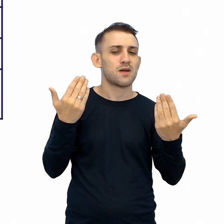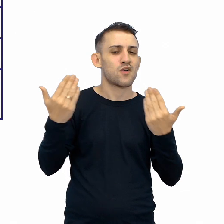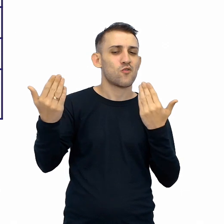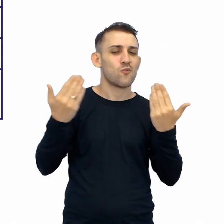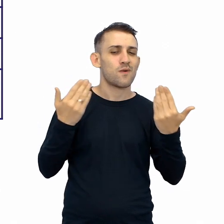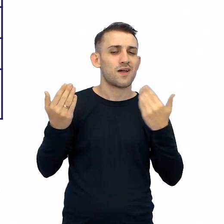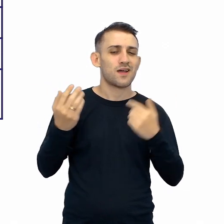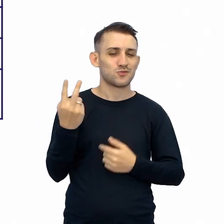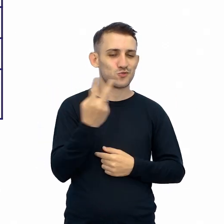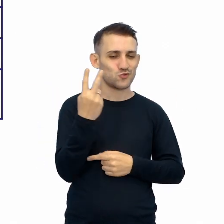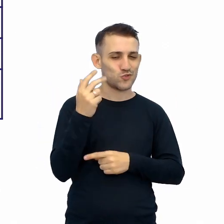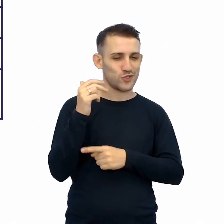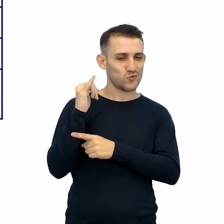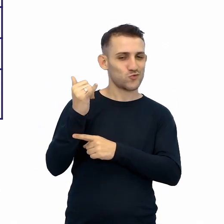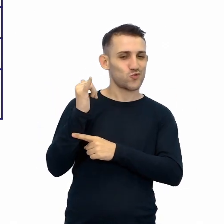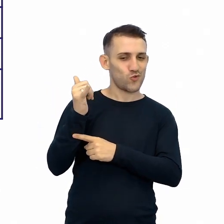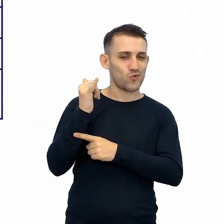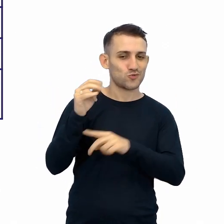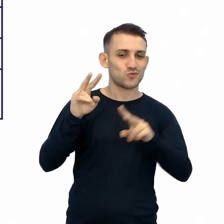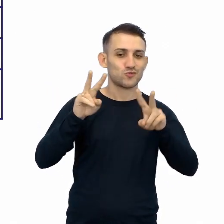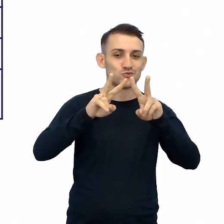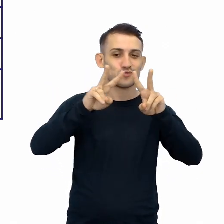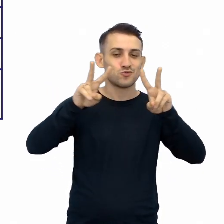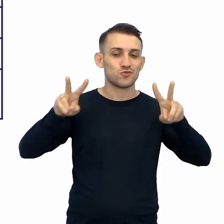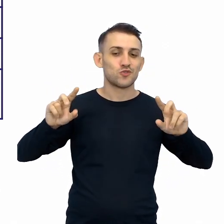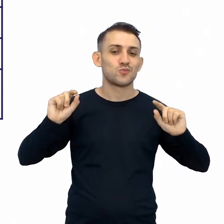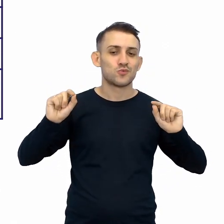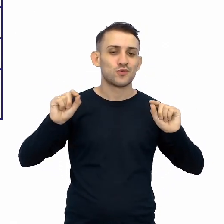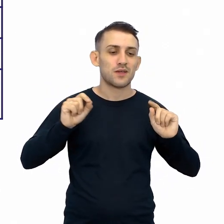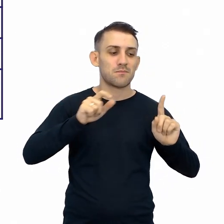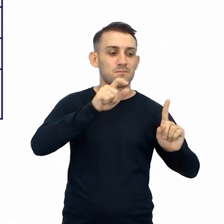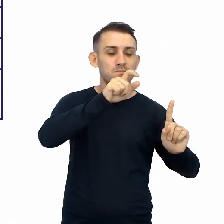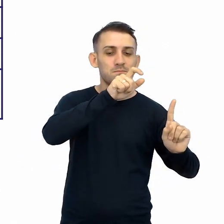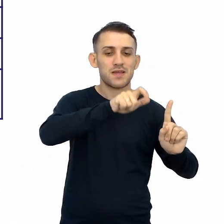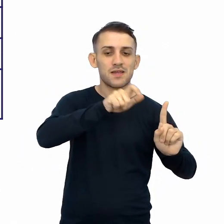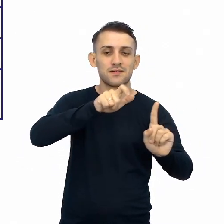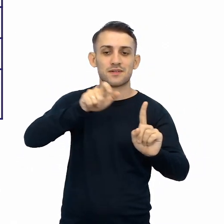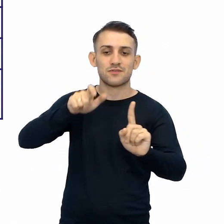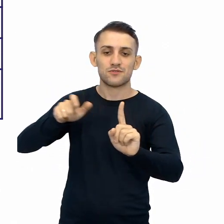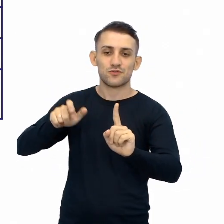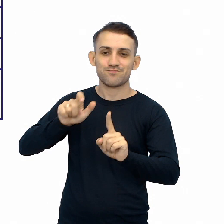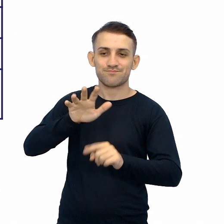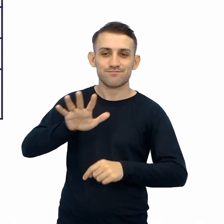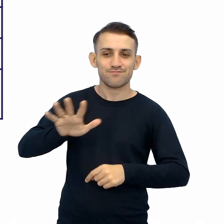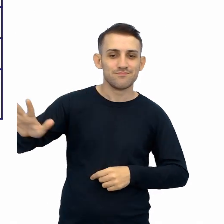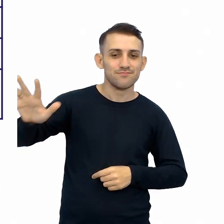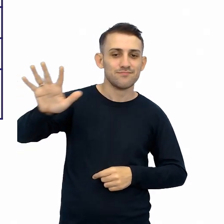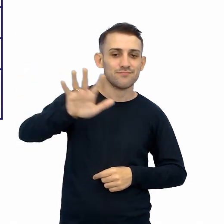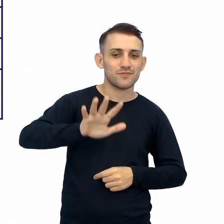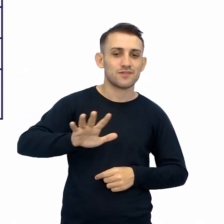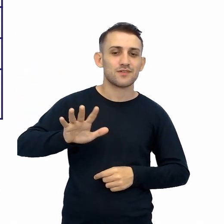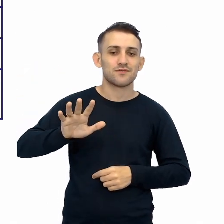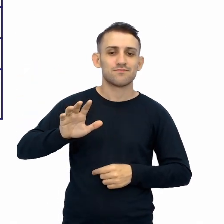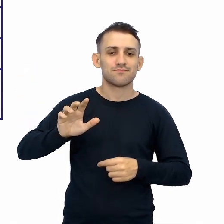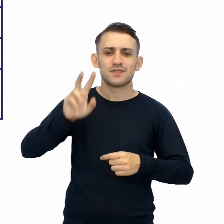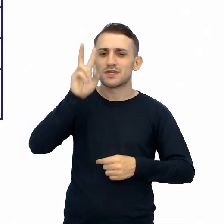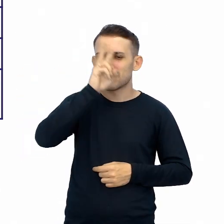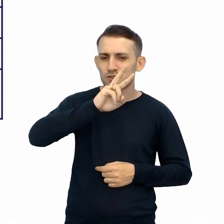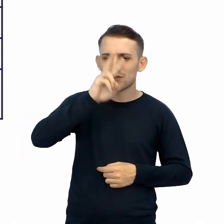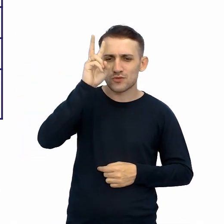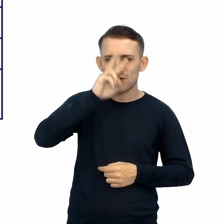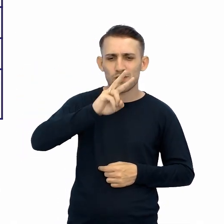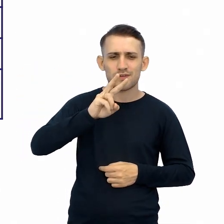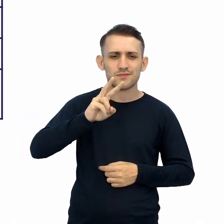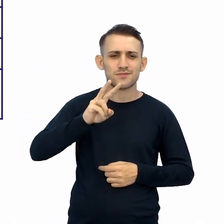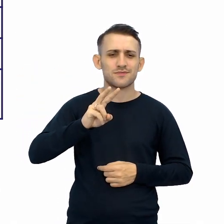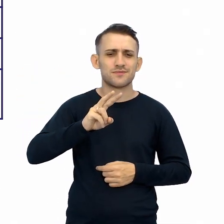desses dois contos em relação a personagens, cenários, enredo,